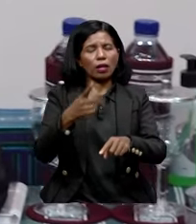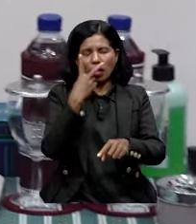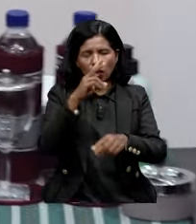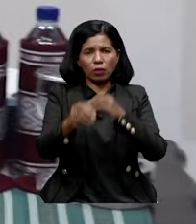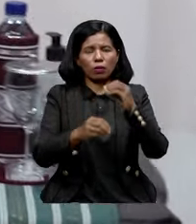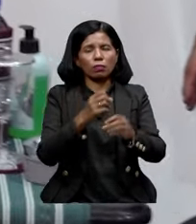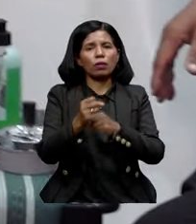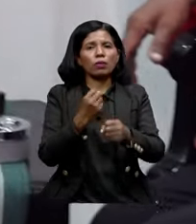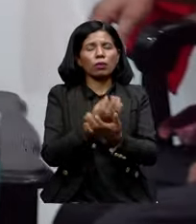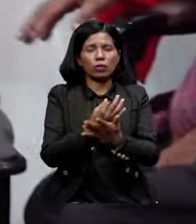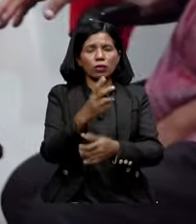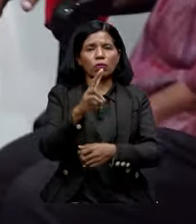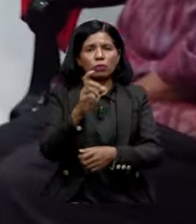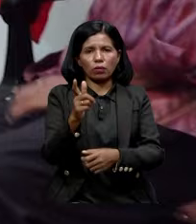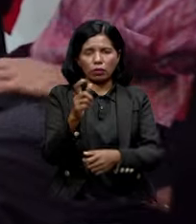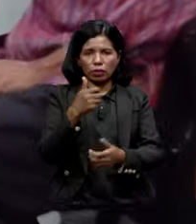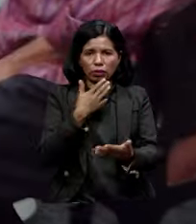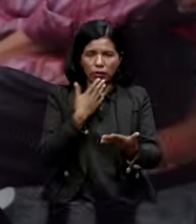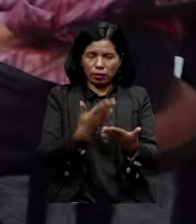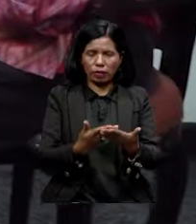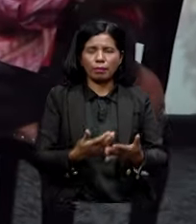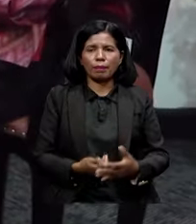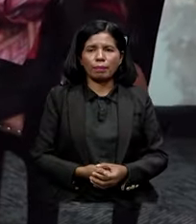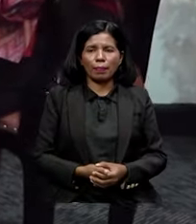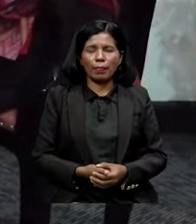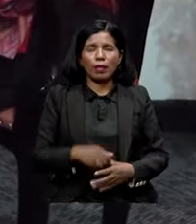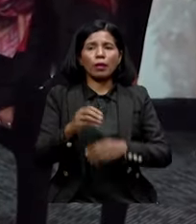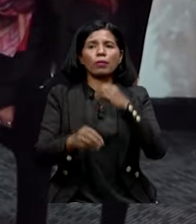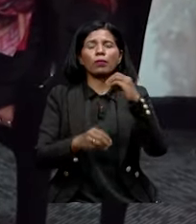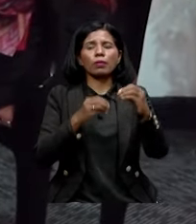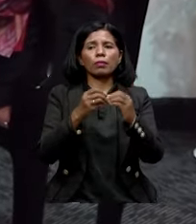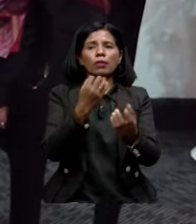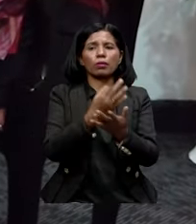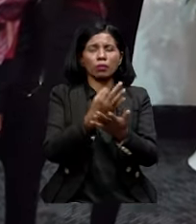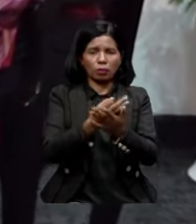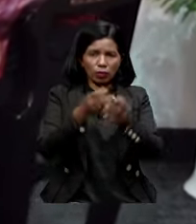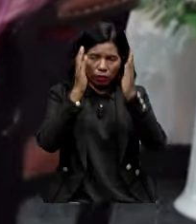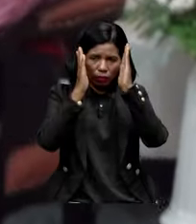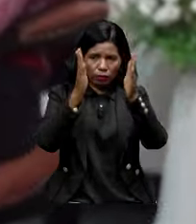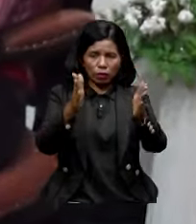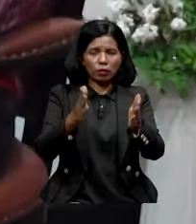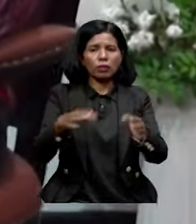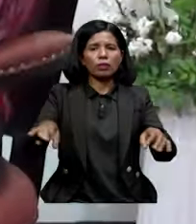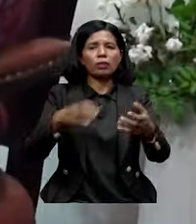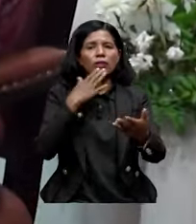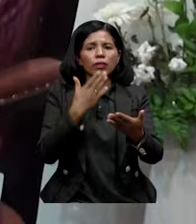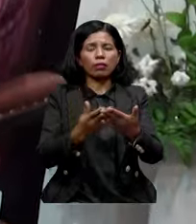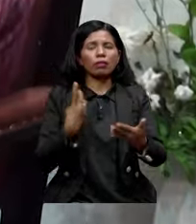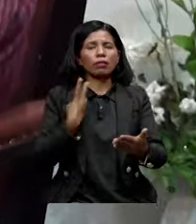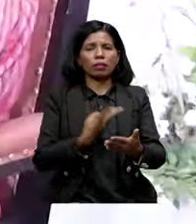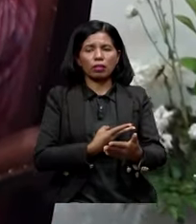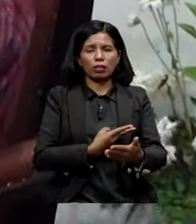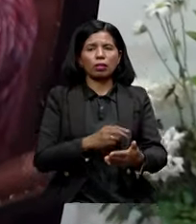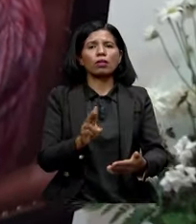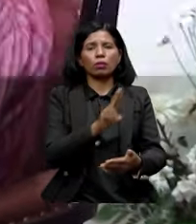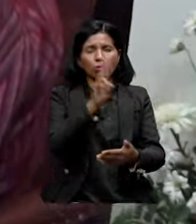resen lima ho diak. Iha, na véspera do orçamento, tamba, progressos e tani execução